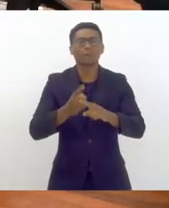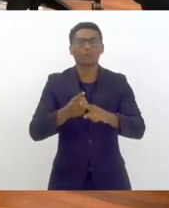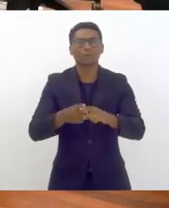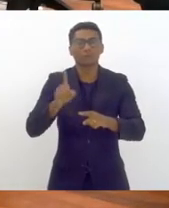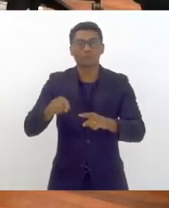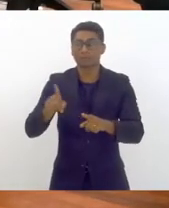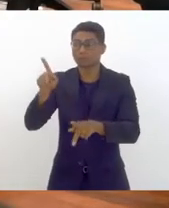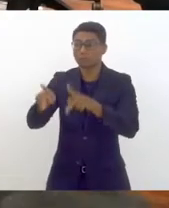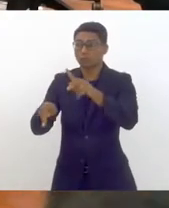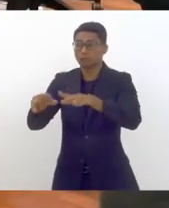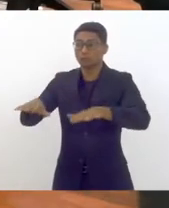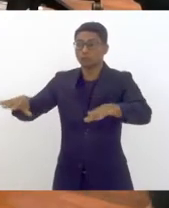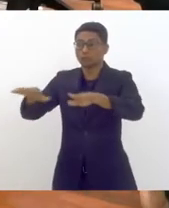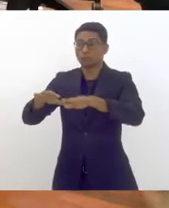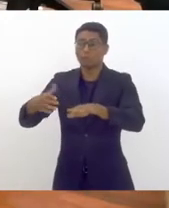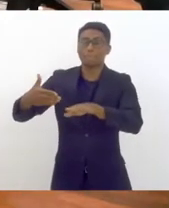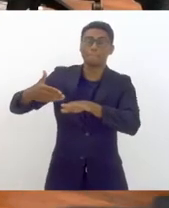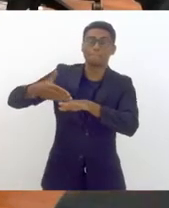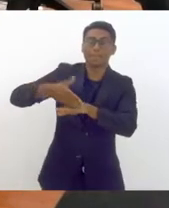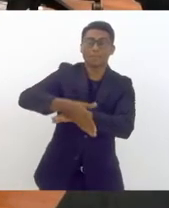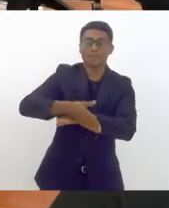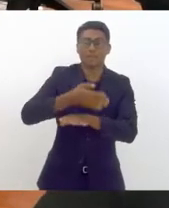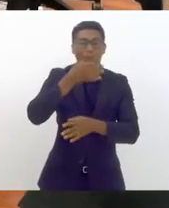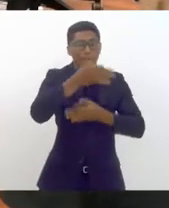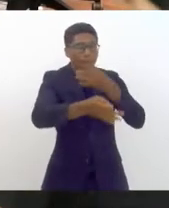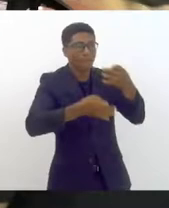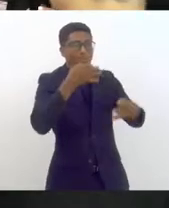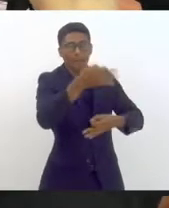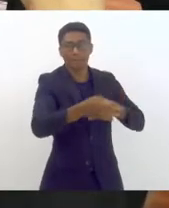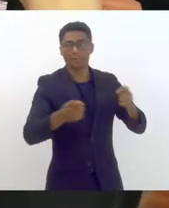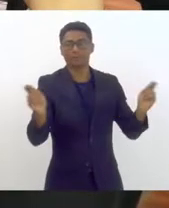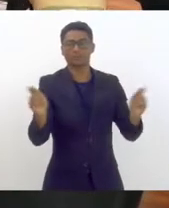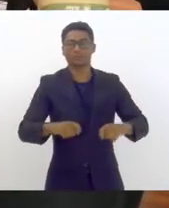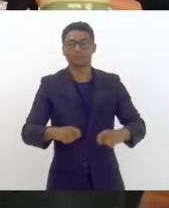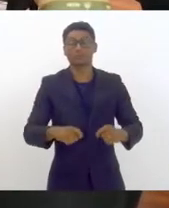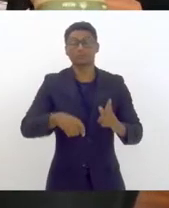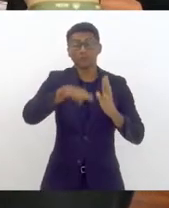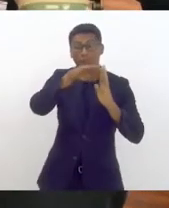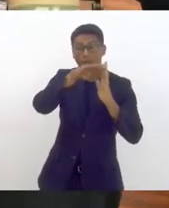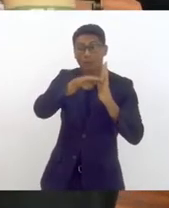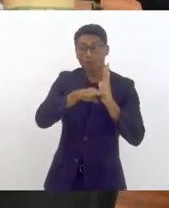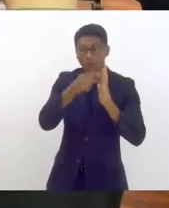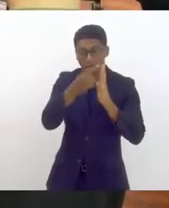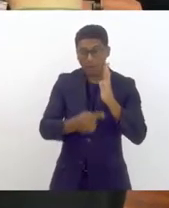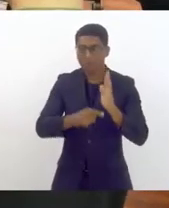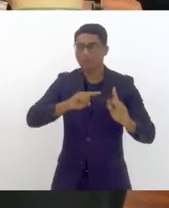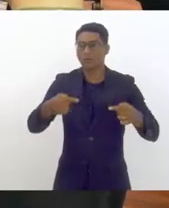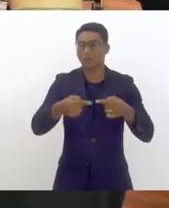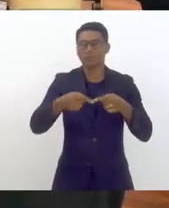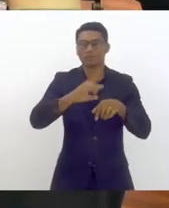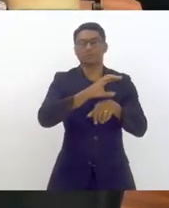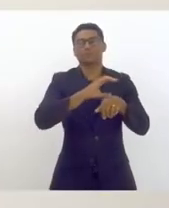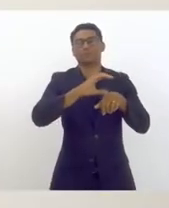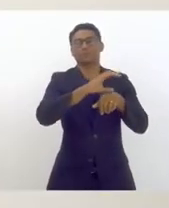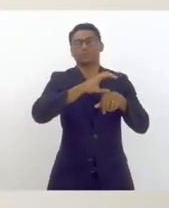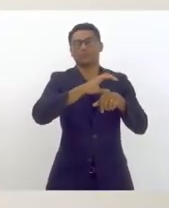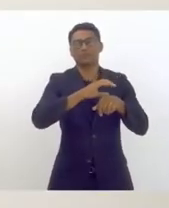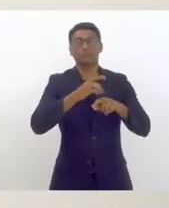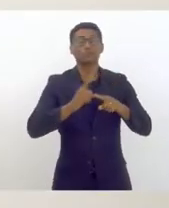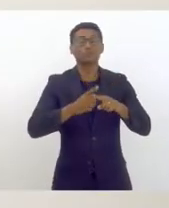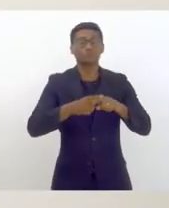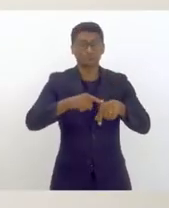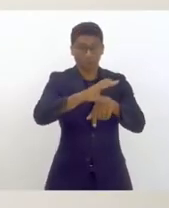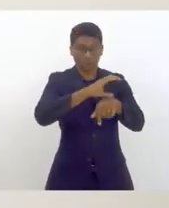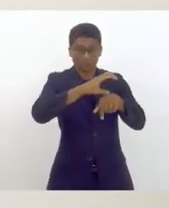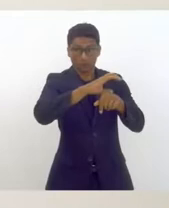Esse programa, Legisla Aqui, ele representa efetivamente aquilo que a Constituição prevê como fundamental,